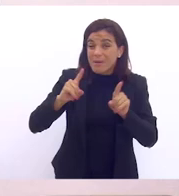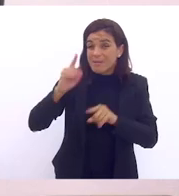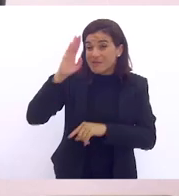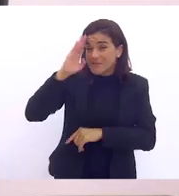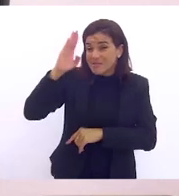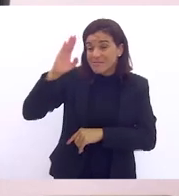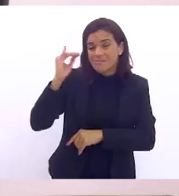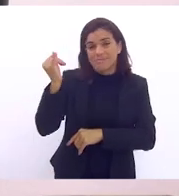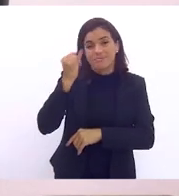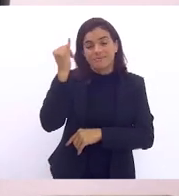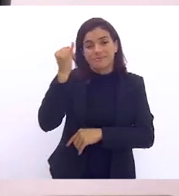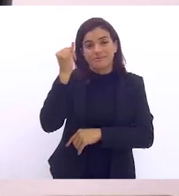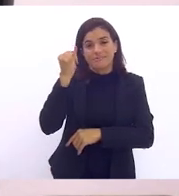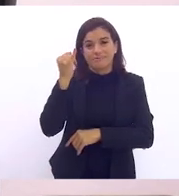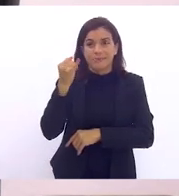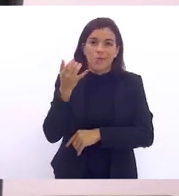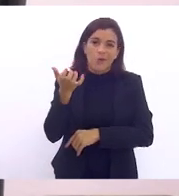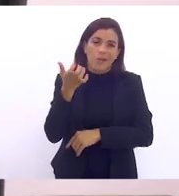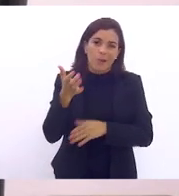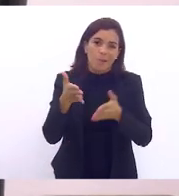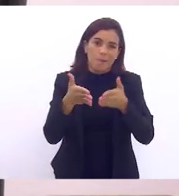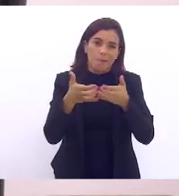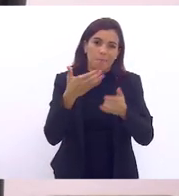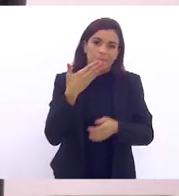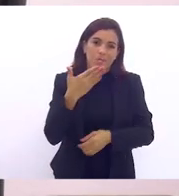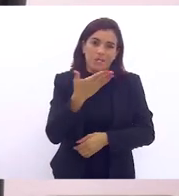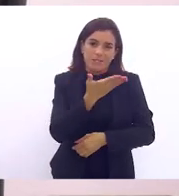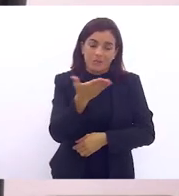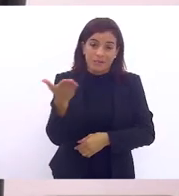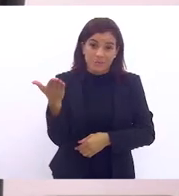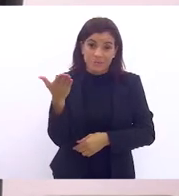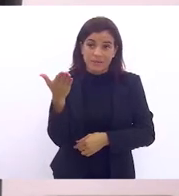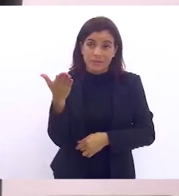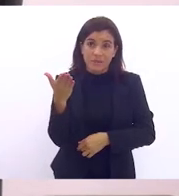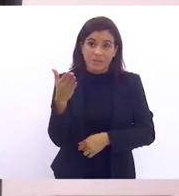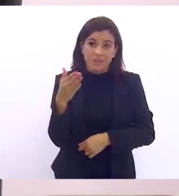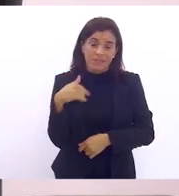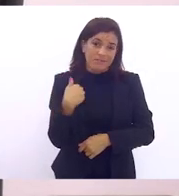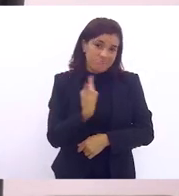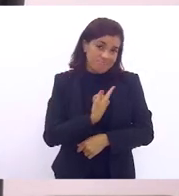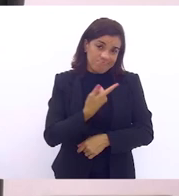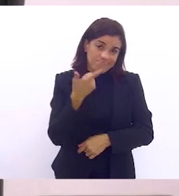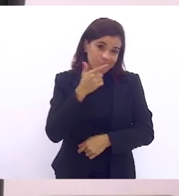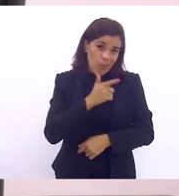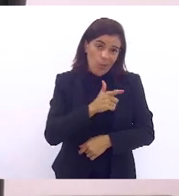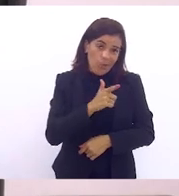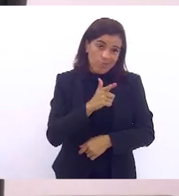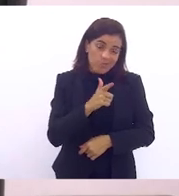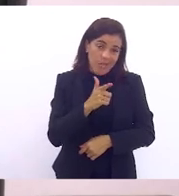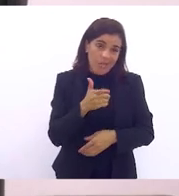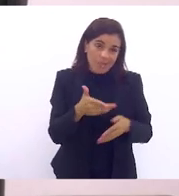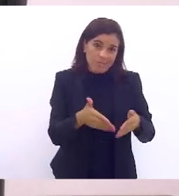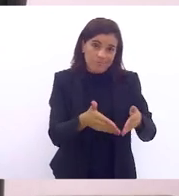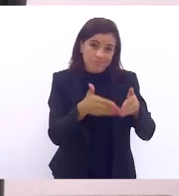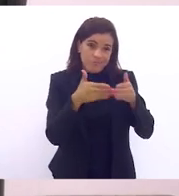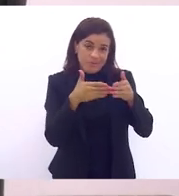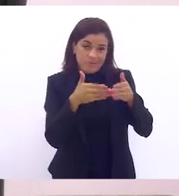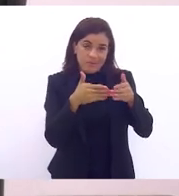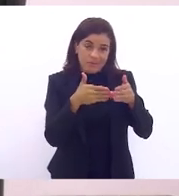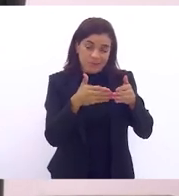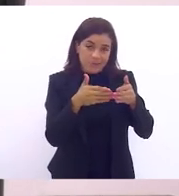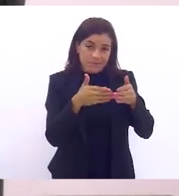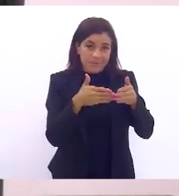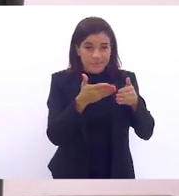queria pedir para vocês eh é que já que a gente não consegue fazer a suspensão como vocês mesmo